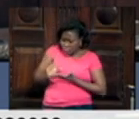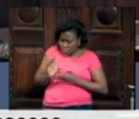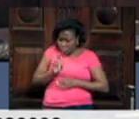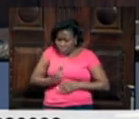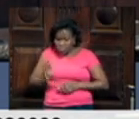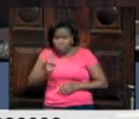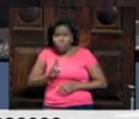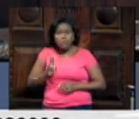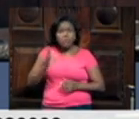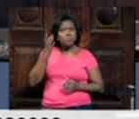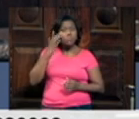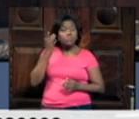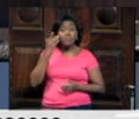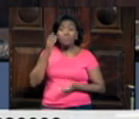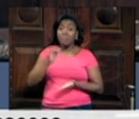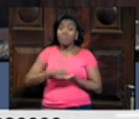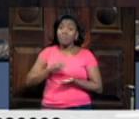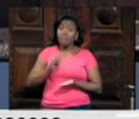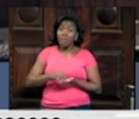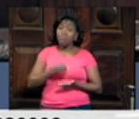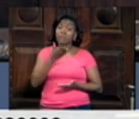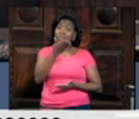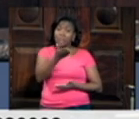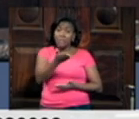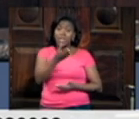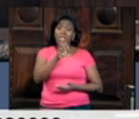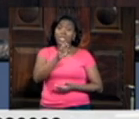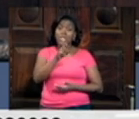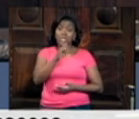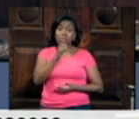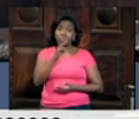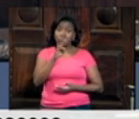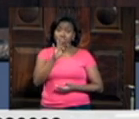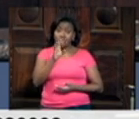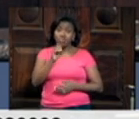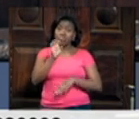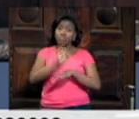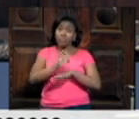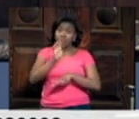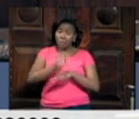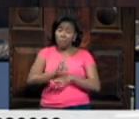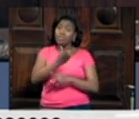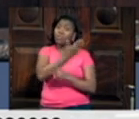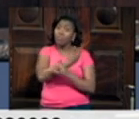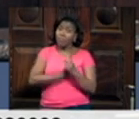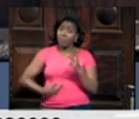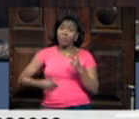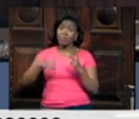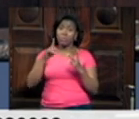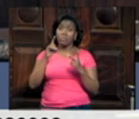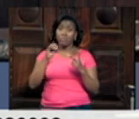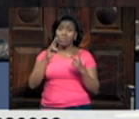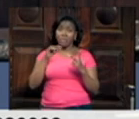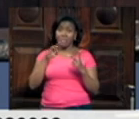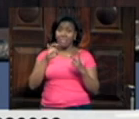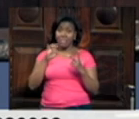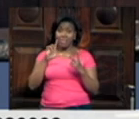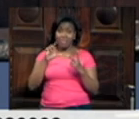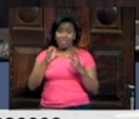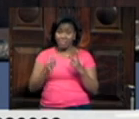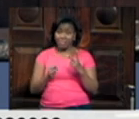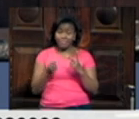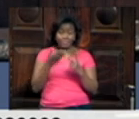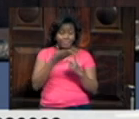forma alguma por parte do Executivo do Estado do Rio de Janeiro, do governador, senhor Dornelles. Isso daí tem que ficar